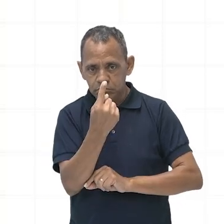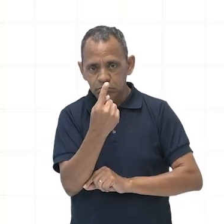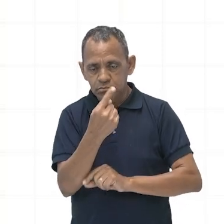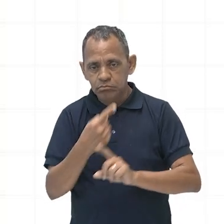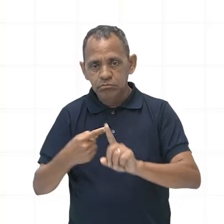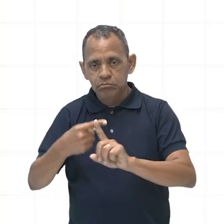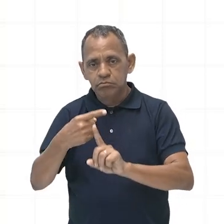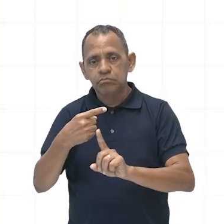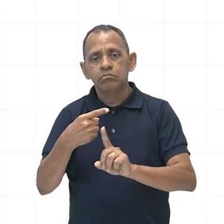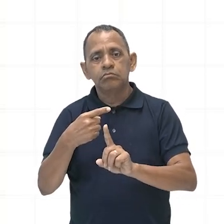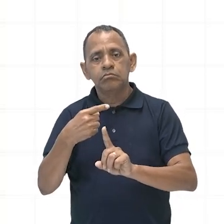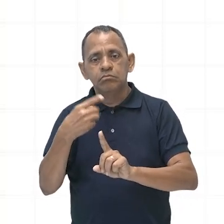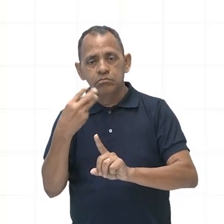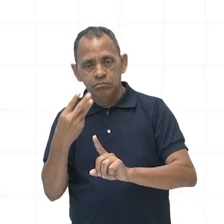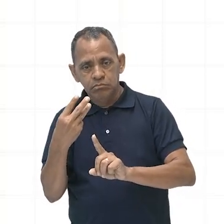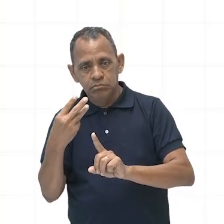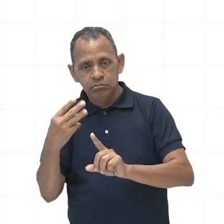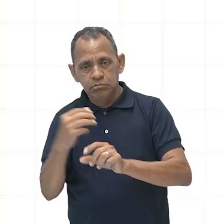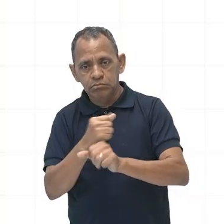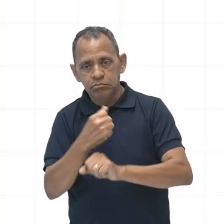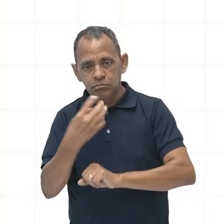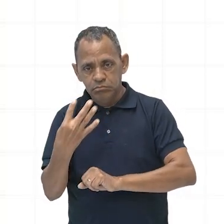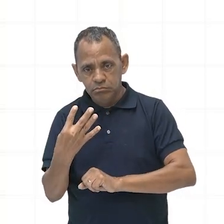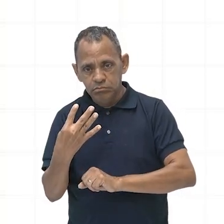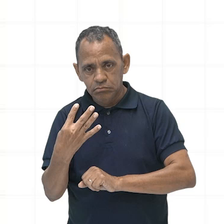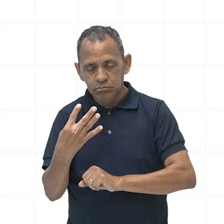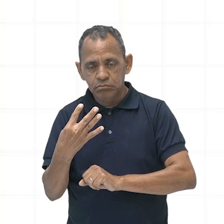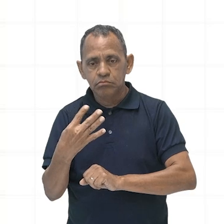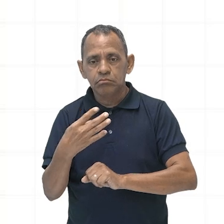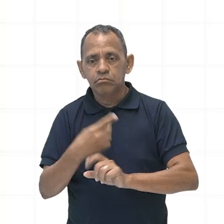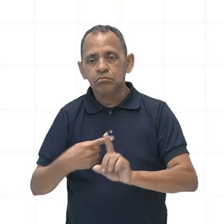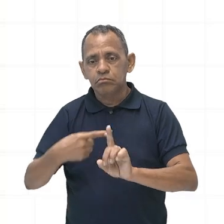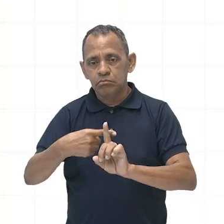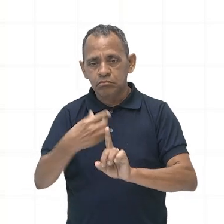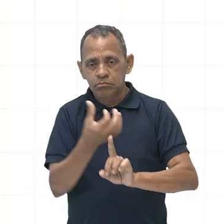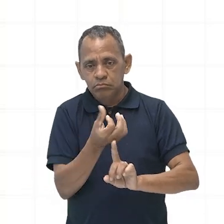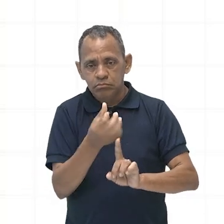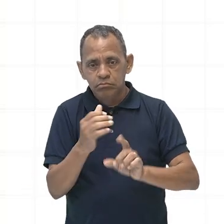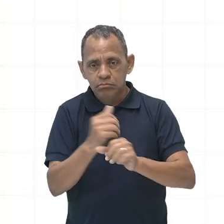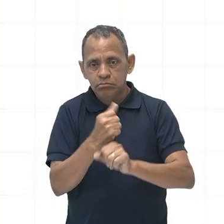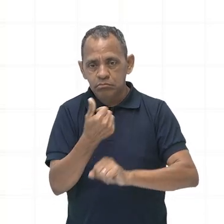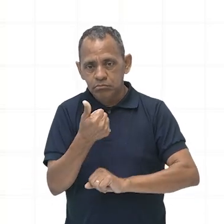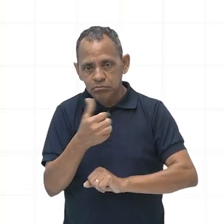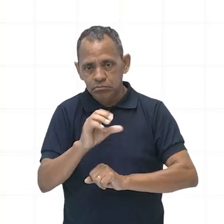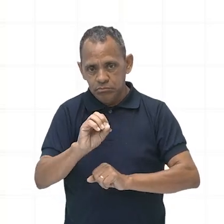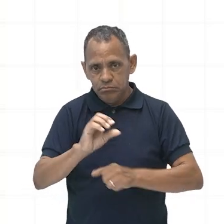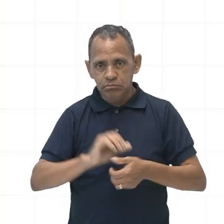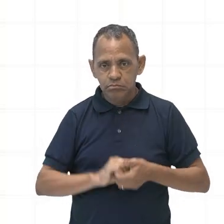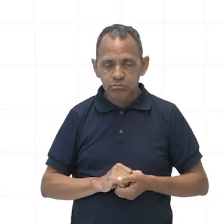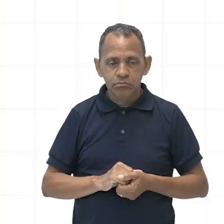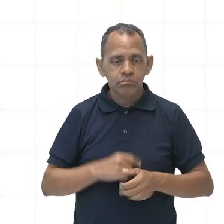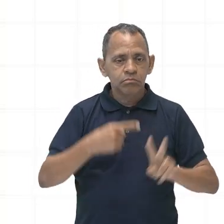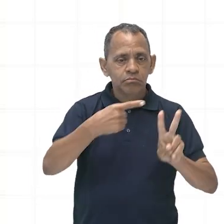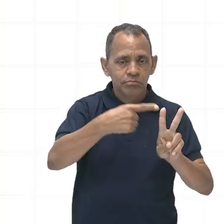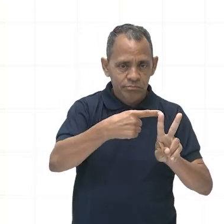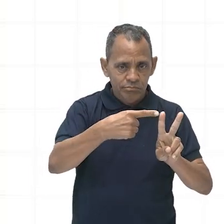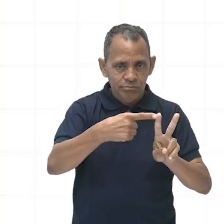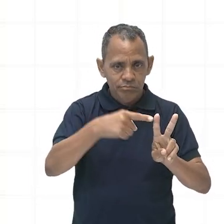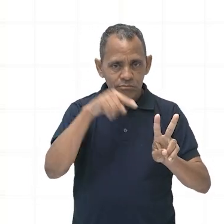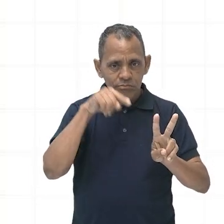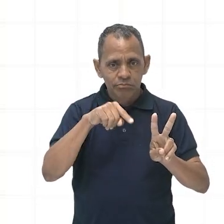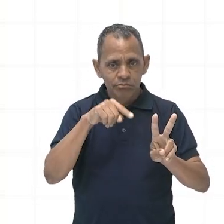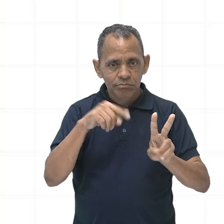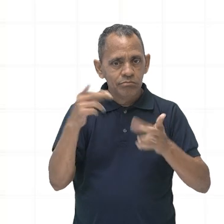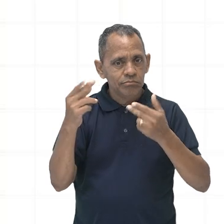3, 4. Com 6, 10. Então, isso aqui é a mesma coisa que a raiz quadrada